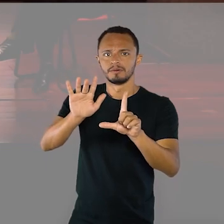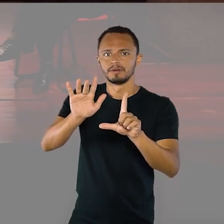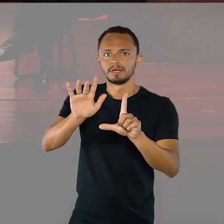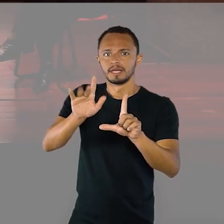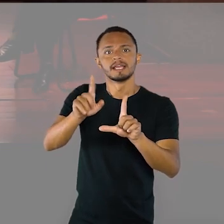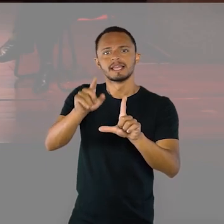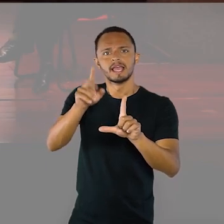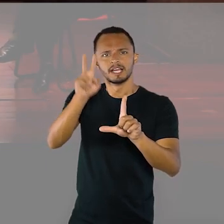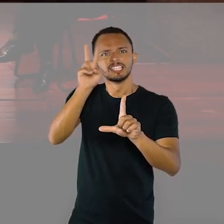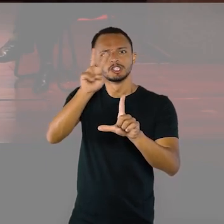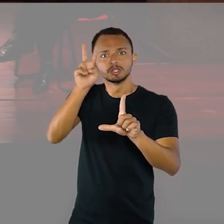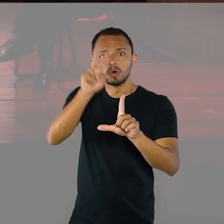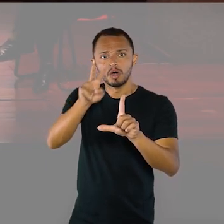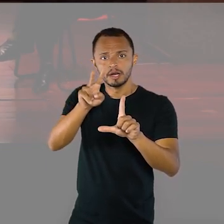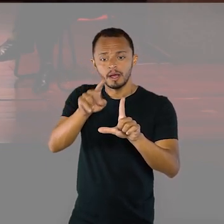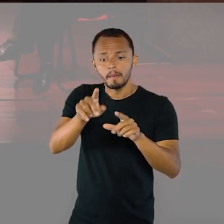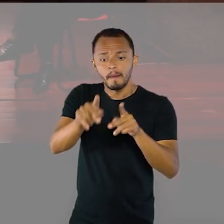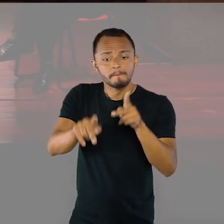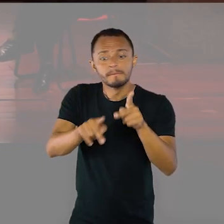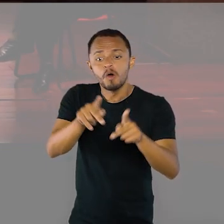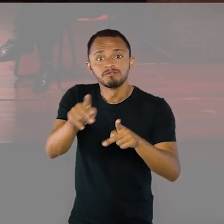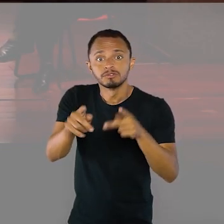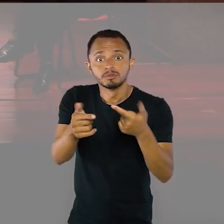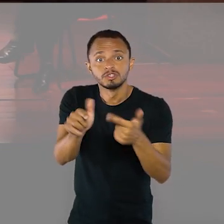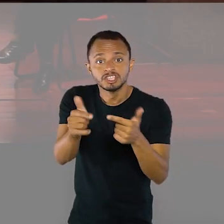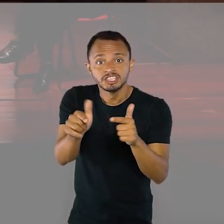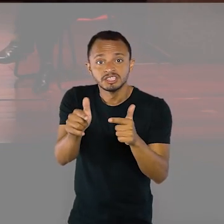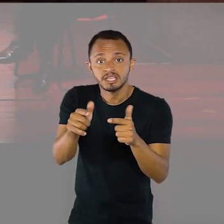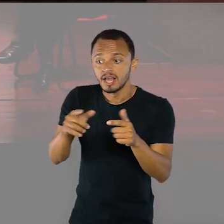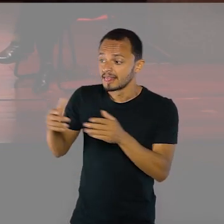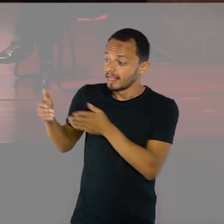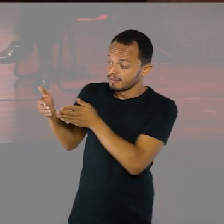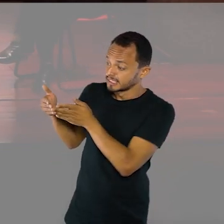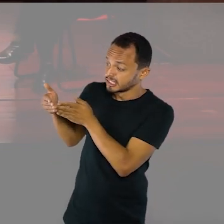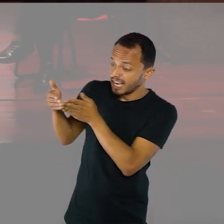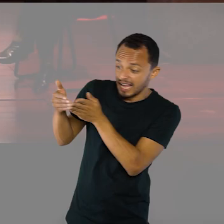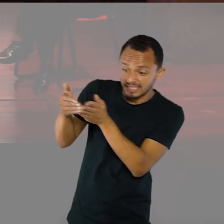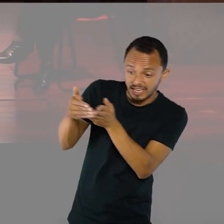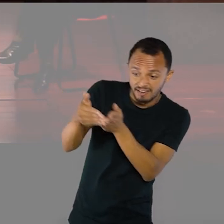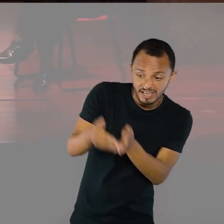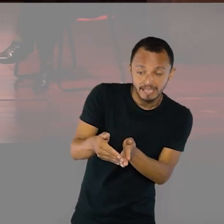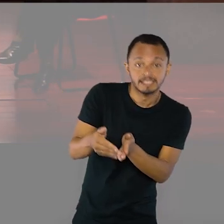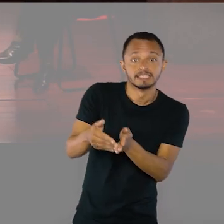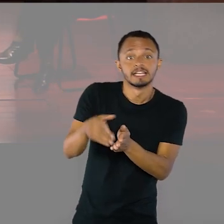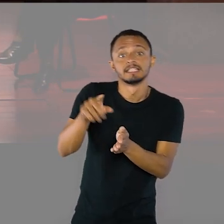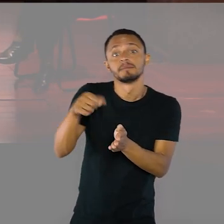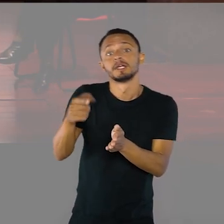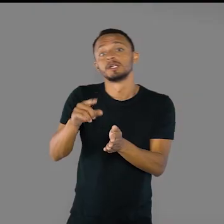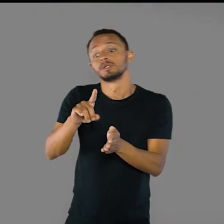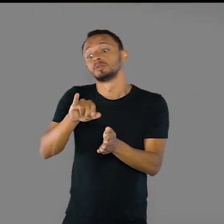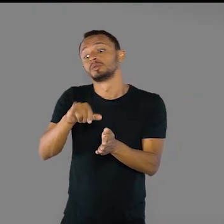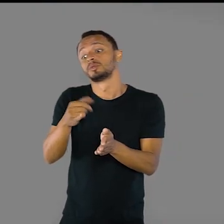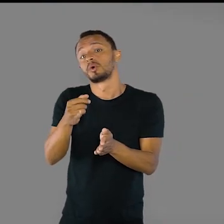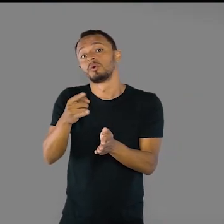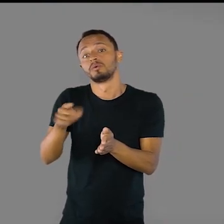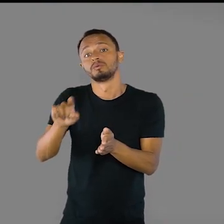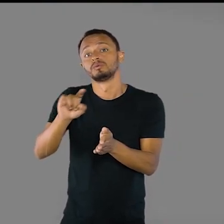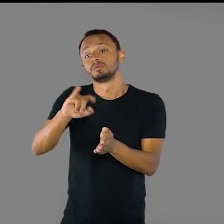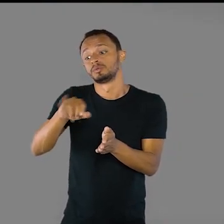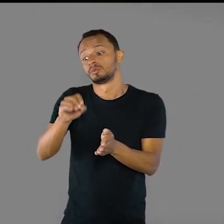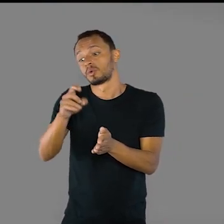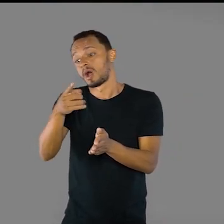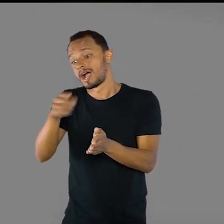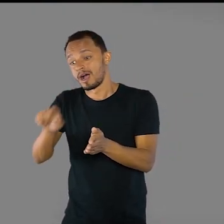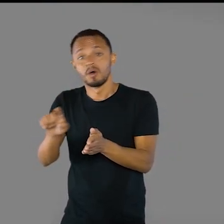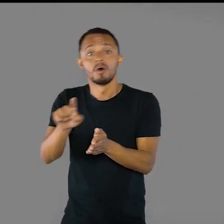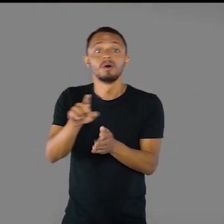história sem povo, né? Que é a chegada das caravelas, depois aparece a vinda de D. João, aí depois Leopoldina